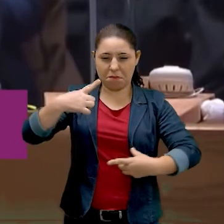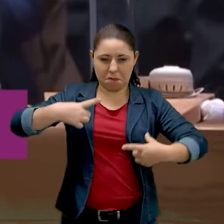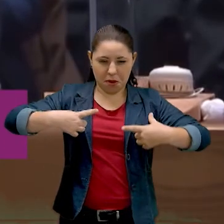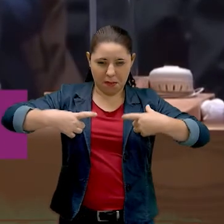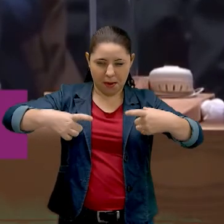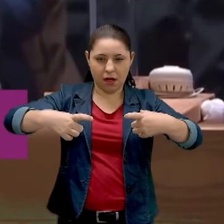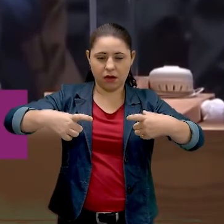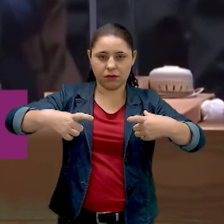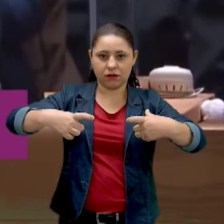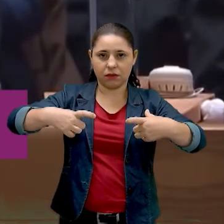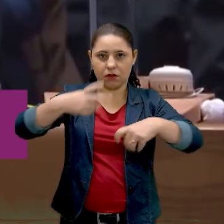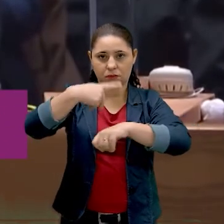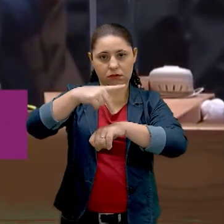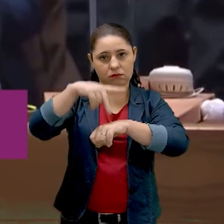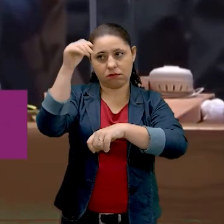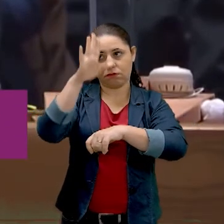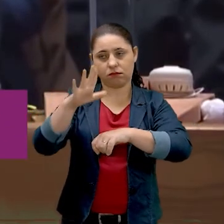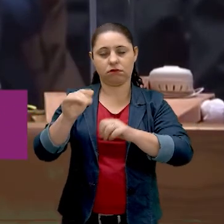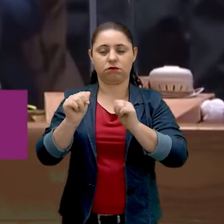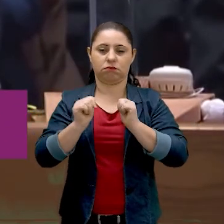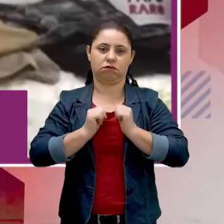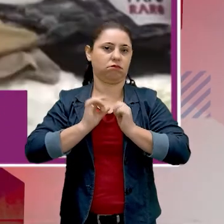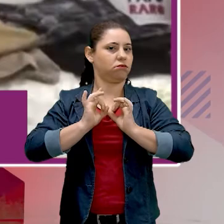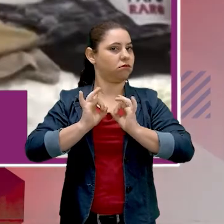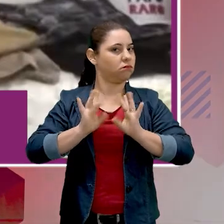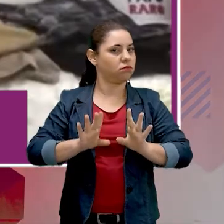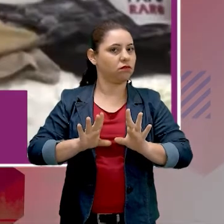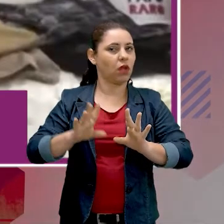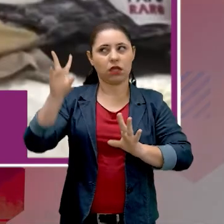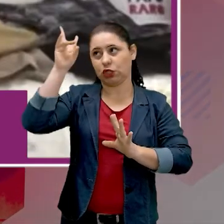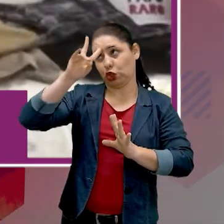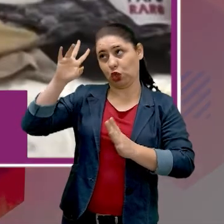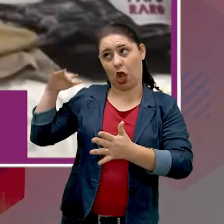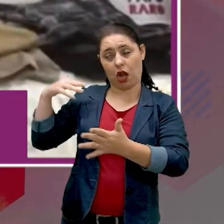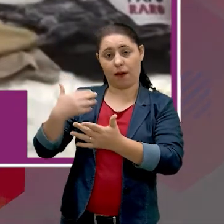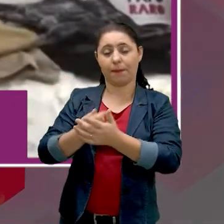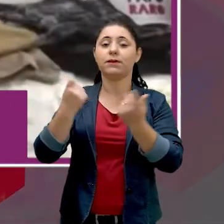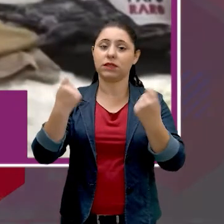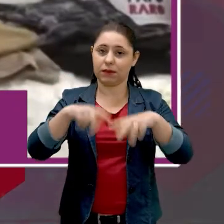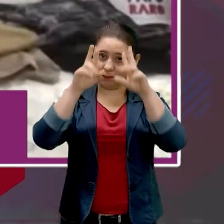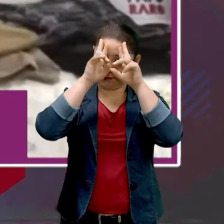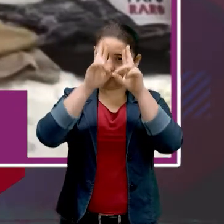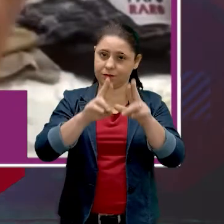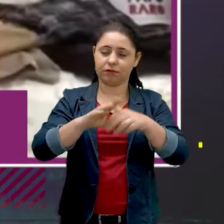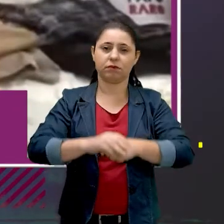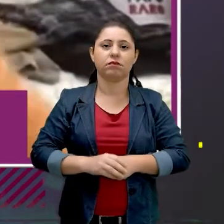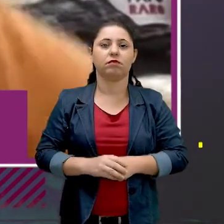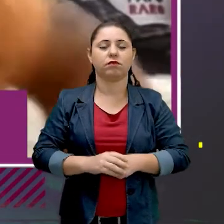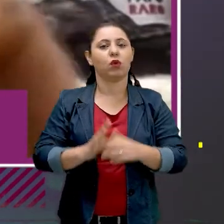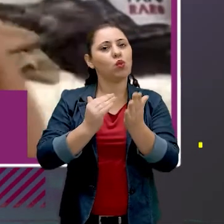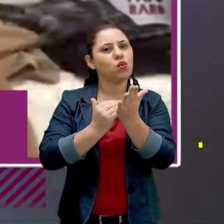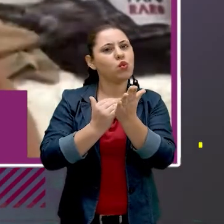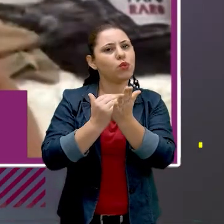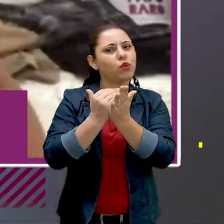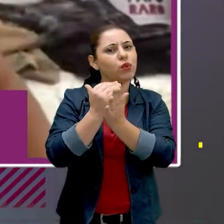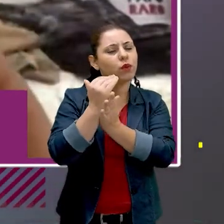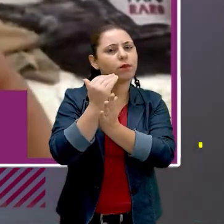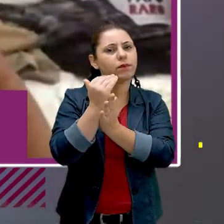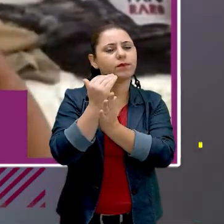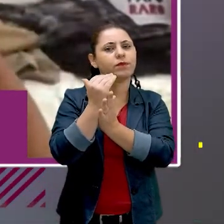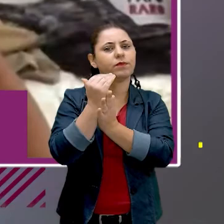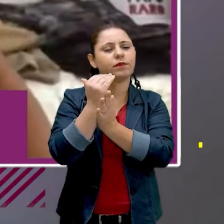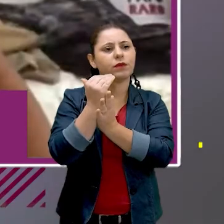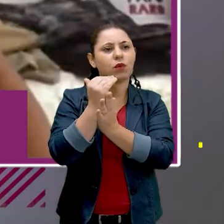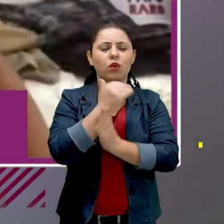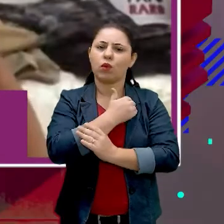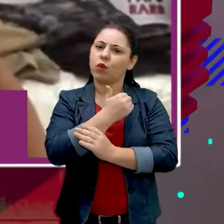Então, tudo isso é um processo histórico brasileiro. E esse processo histórico tem que ser levado em consideração. No começo dessa situação,